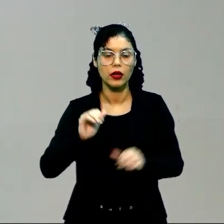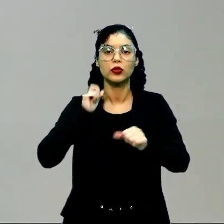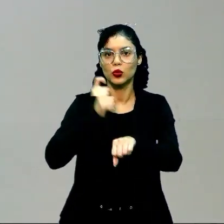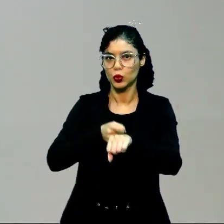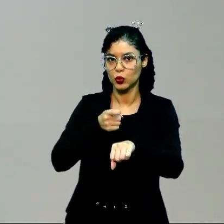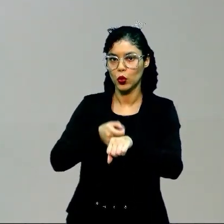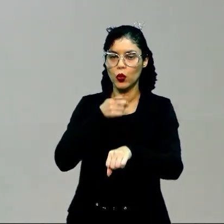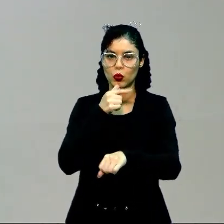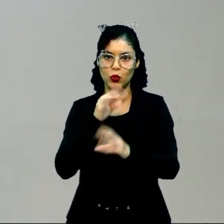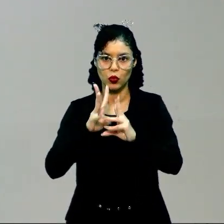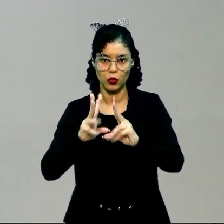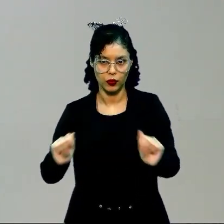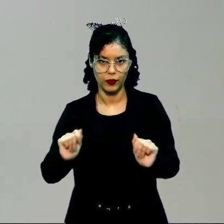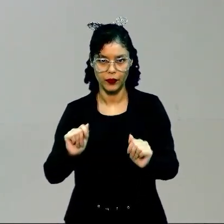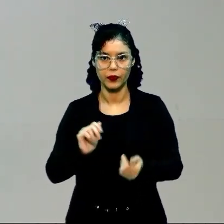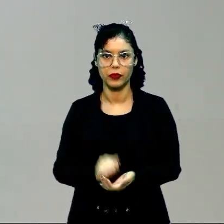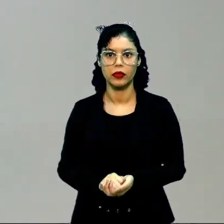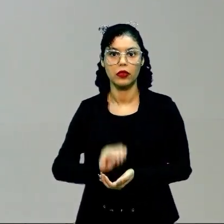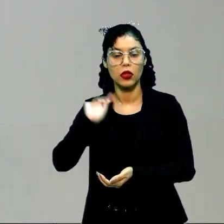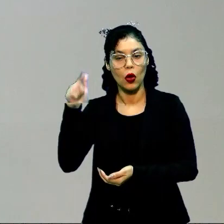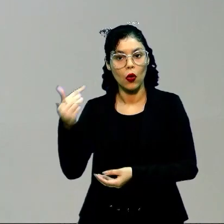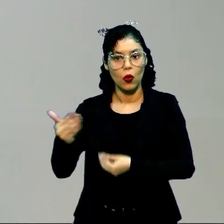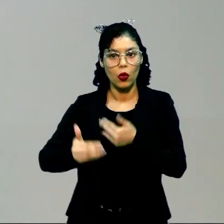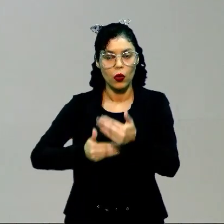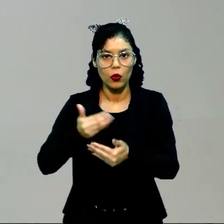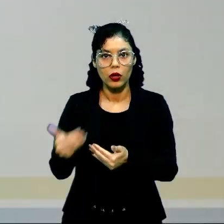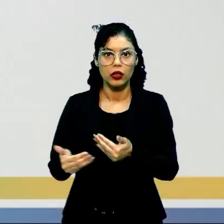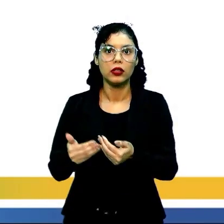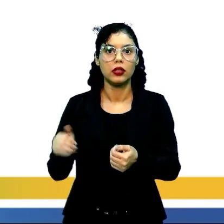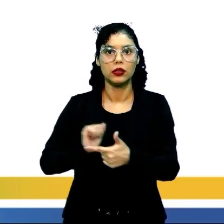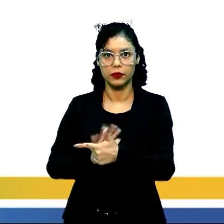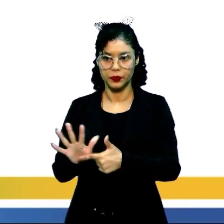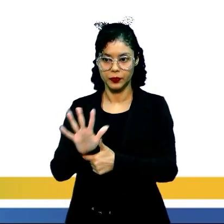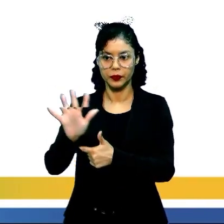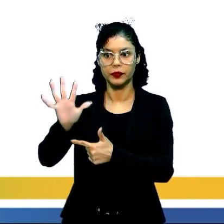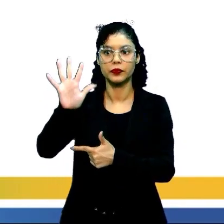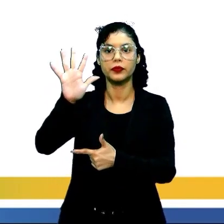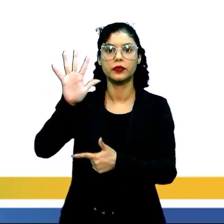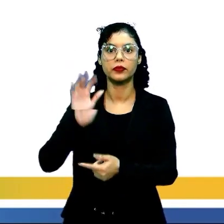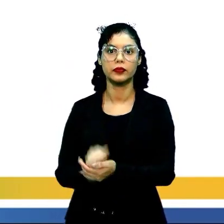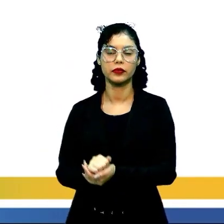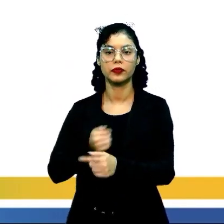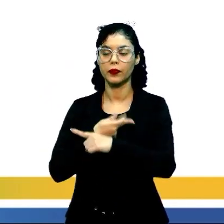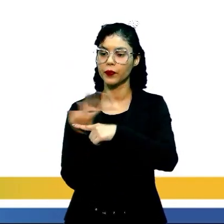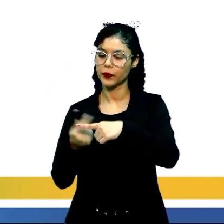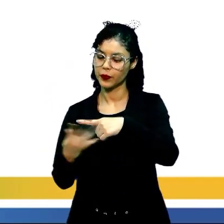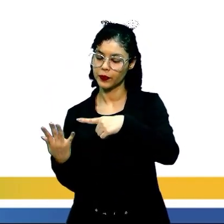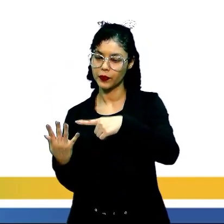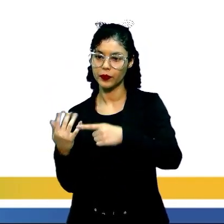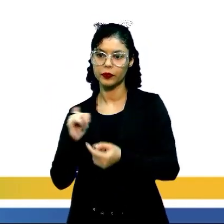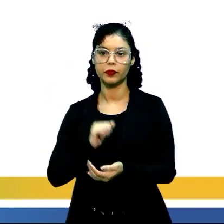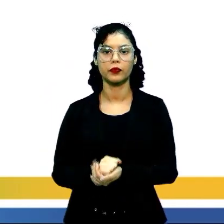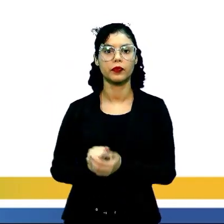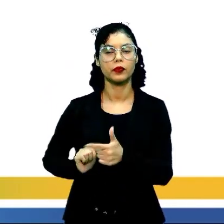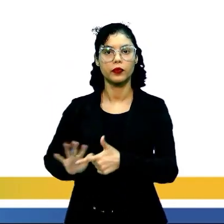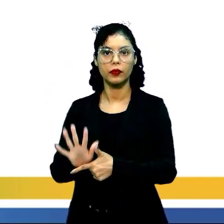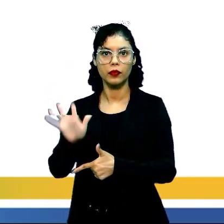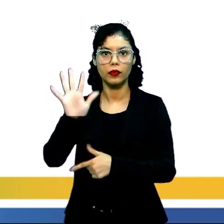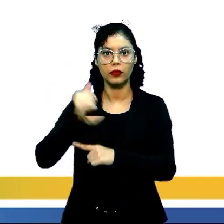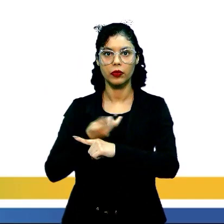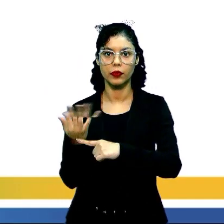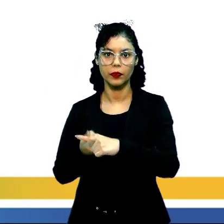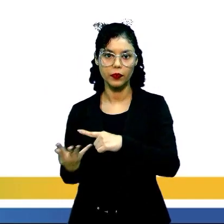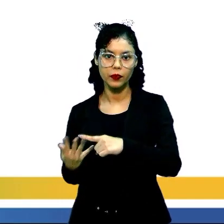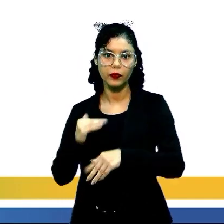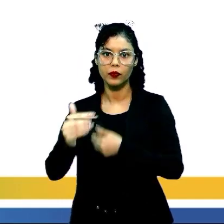sólido dissolvido em um líquido. O outro processo de destilação, ele é a destilação fracionada. A destilação fracionada ela tem